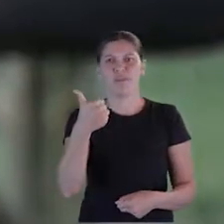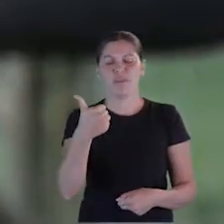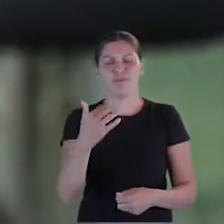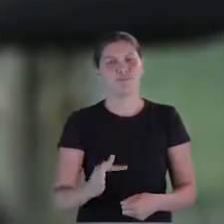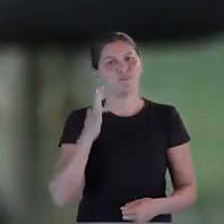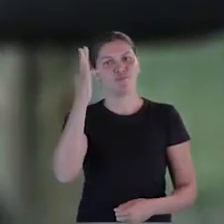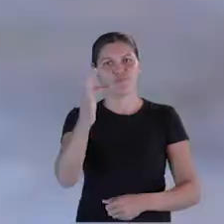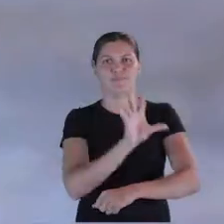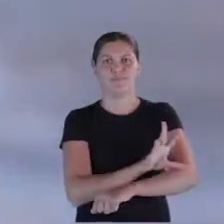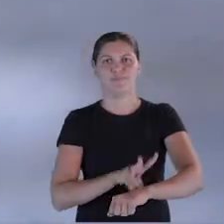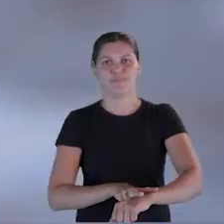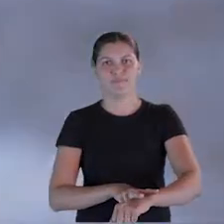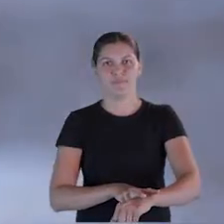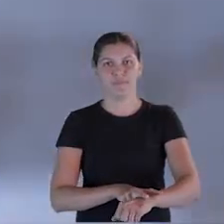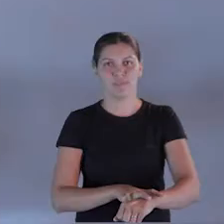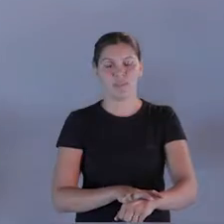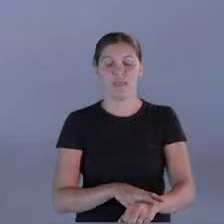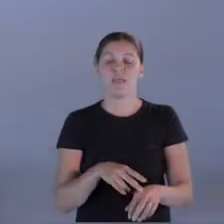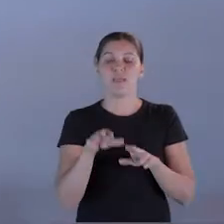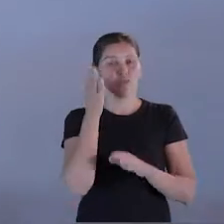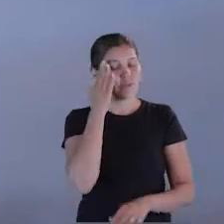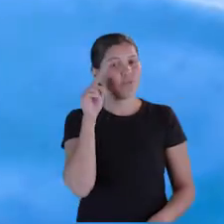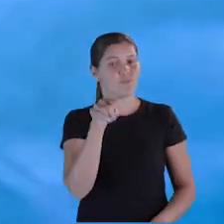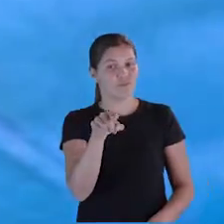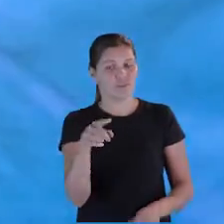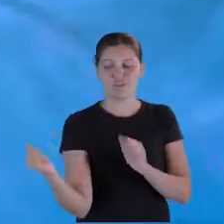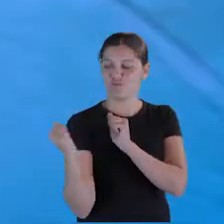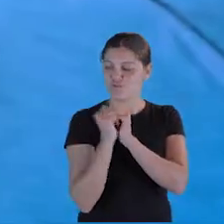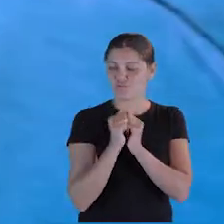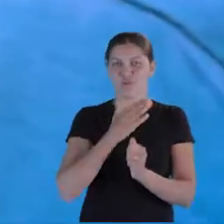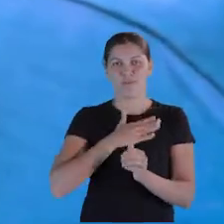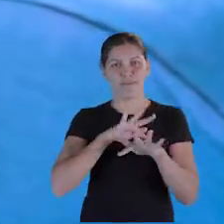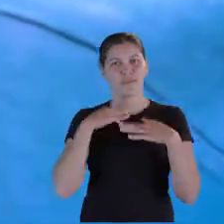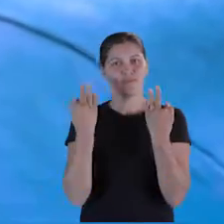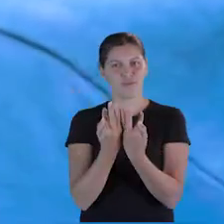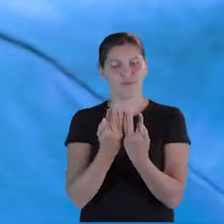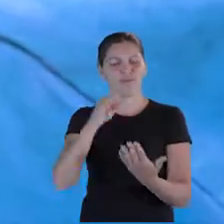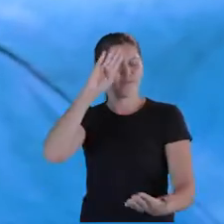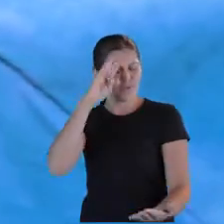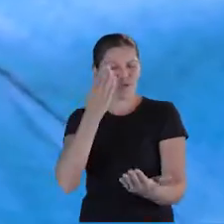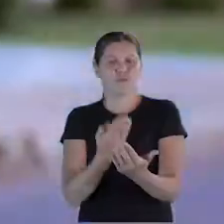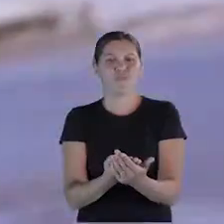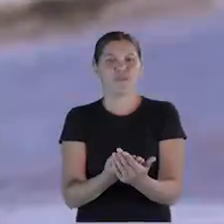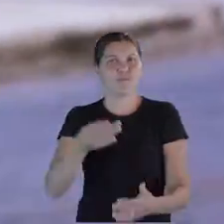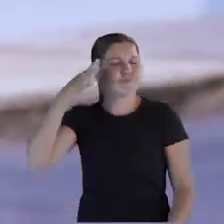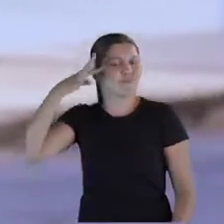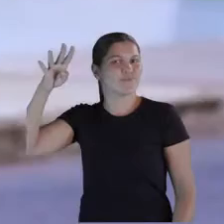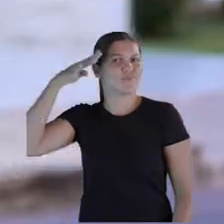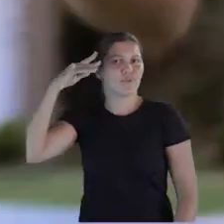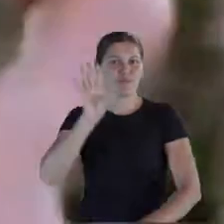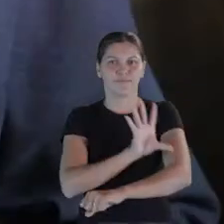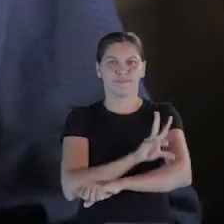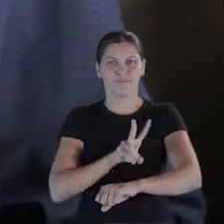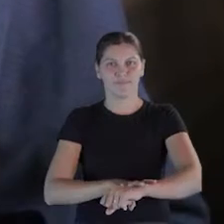fazer muito mais. Assim como você e a sua família, eu e a minha também depositamos todos os nossos sonhos nesta linda